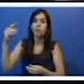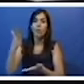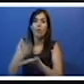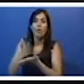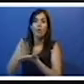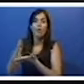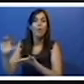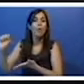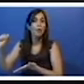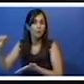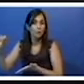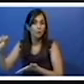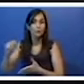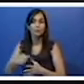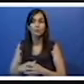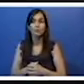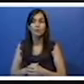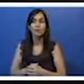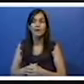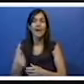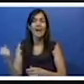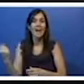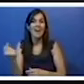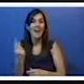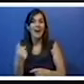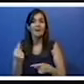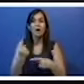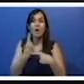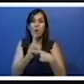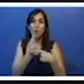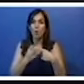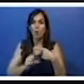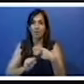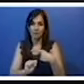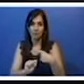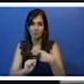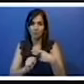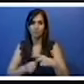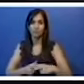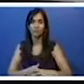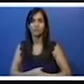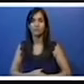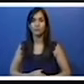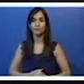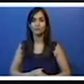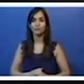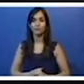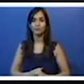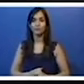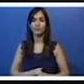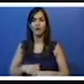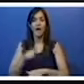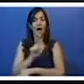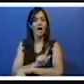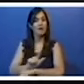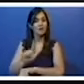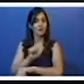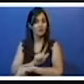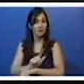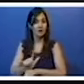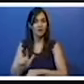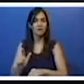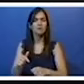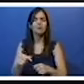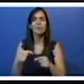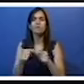oito partes cada parte 1 oitavos É a Lilás com a